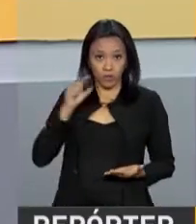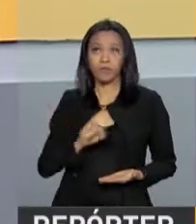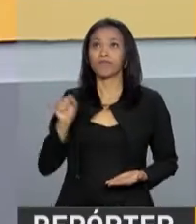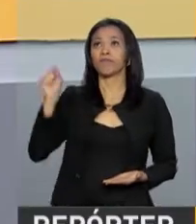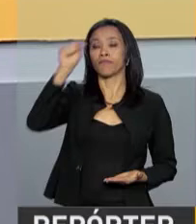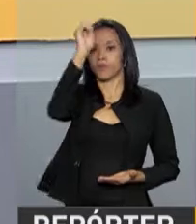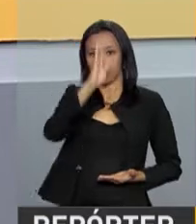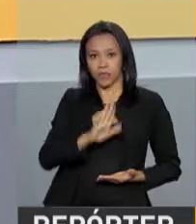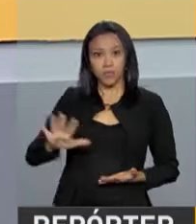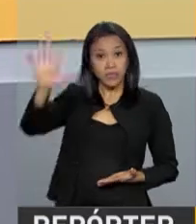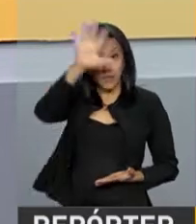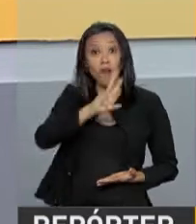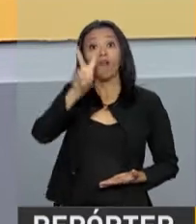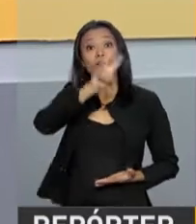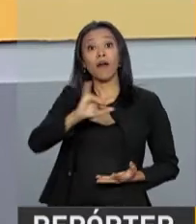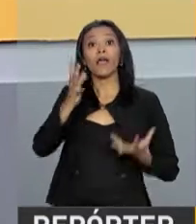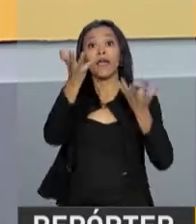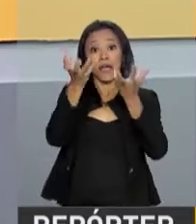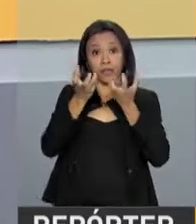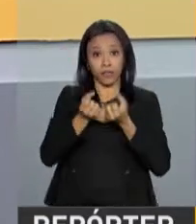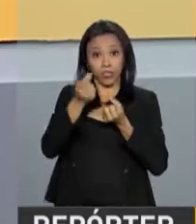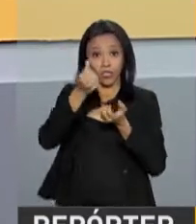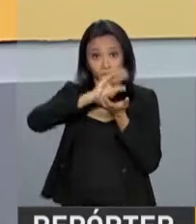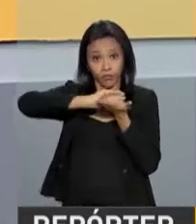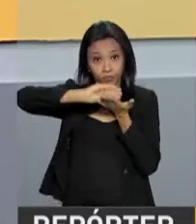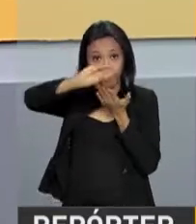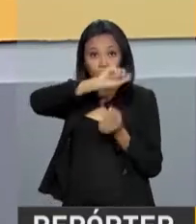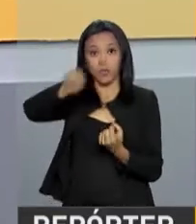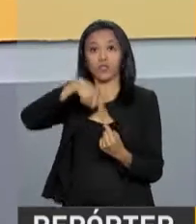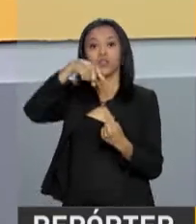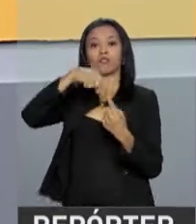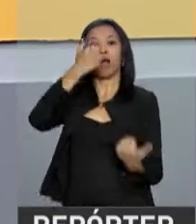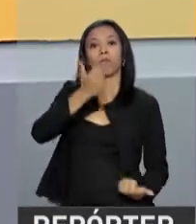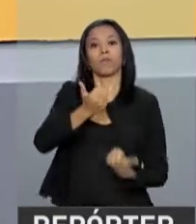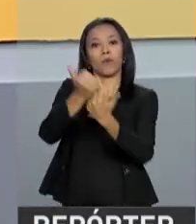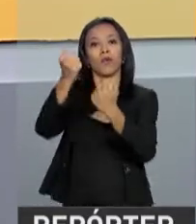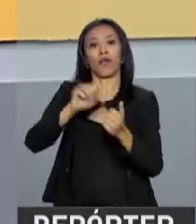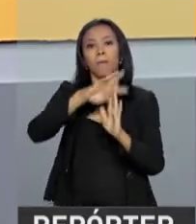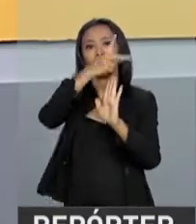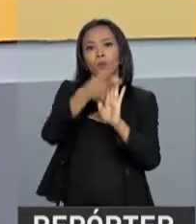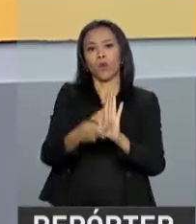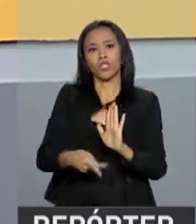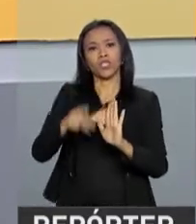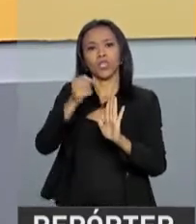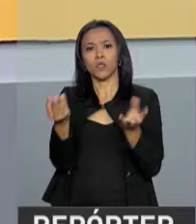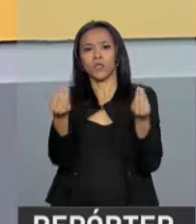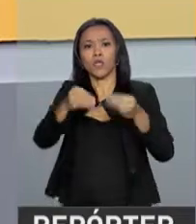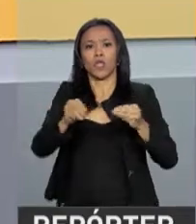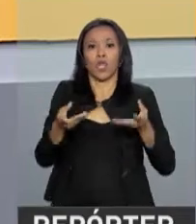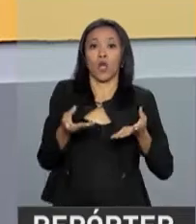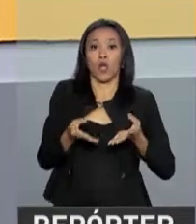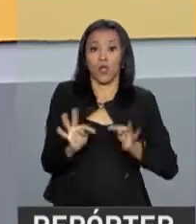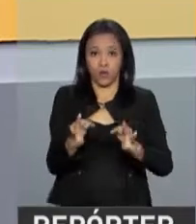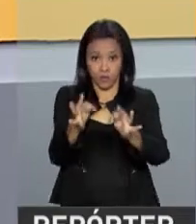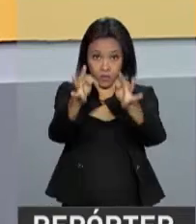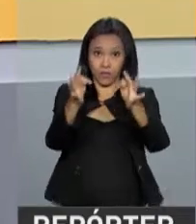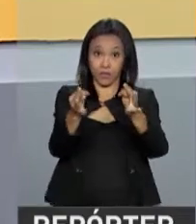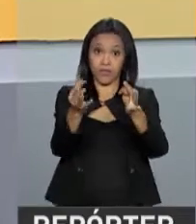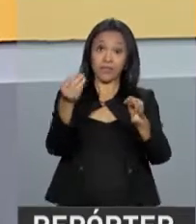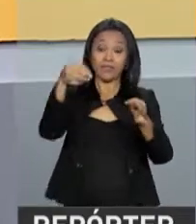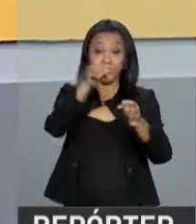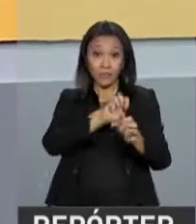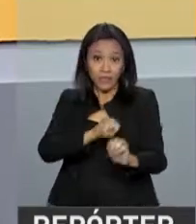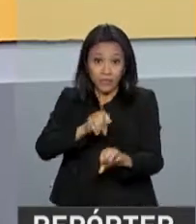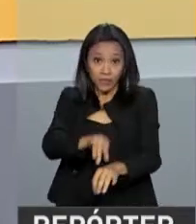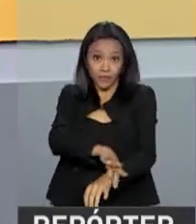todo o país vão receber recursos para apoiar o desenvolvimento de projectos de incorporação de tecnologias digitais na educação básica